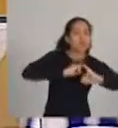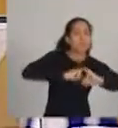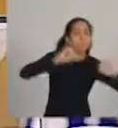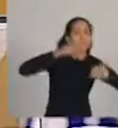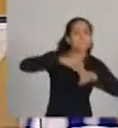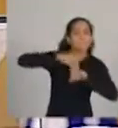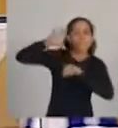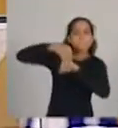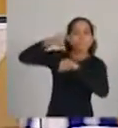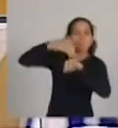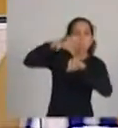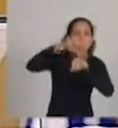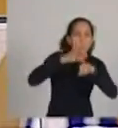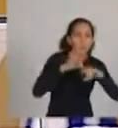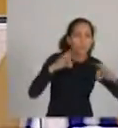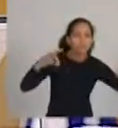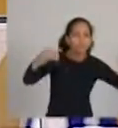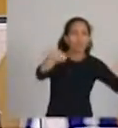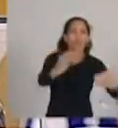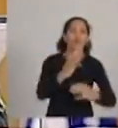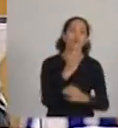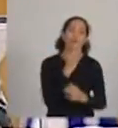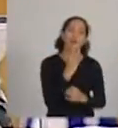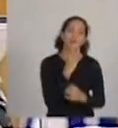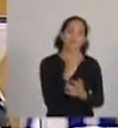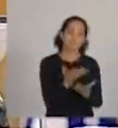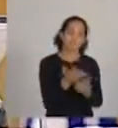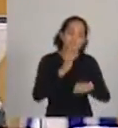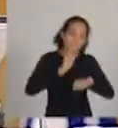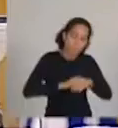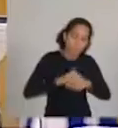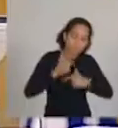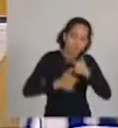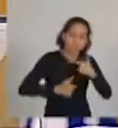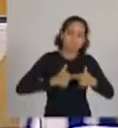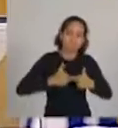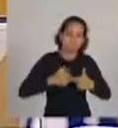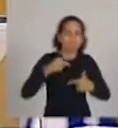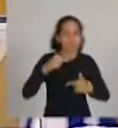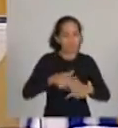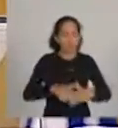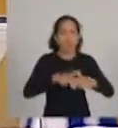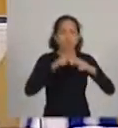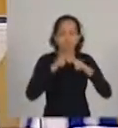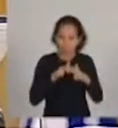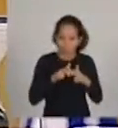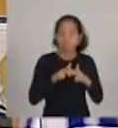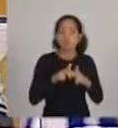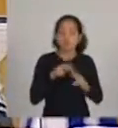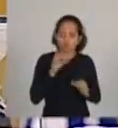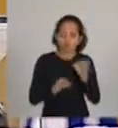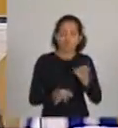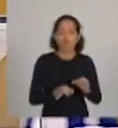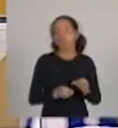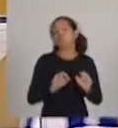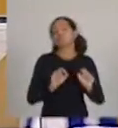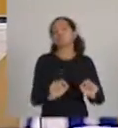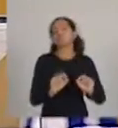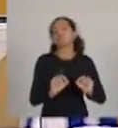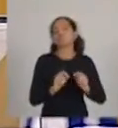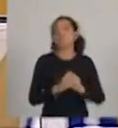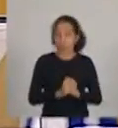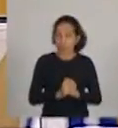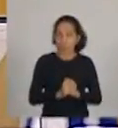o telespectador, cheguem até a população. Por isso, nada mais do que justo